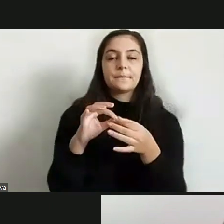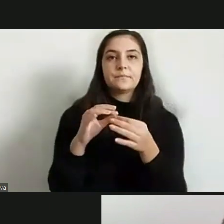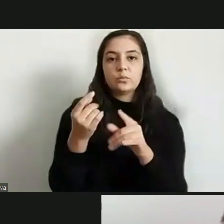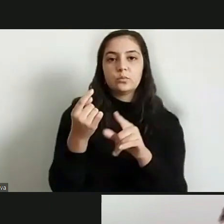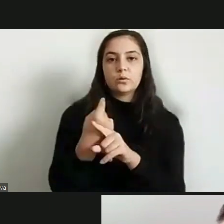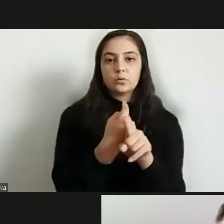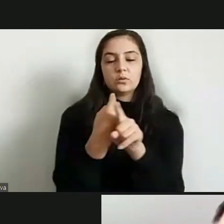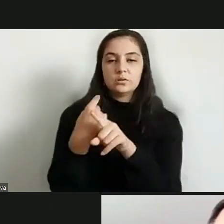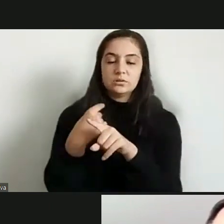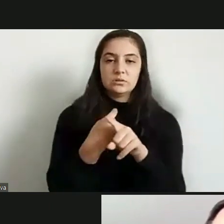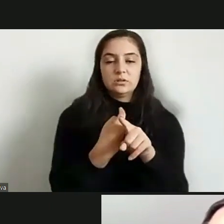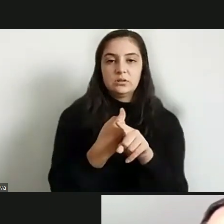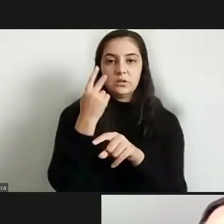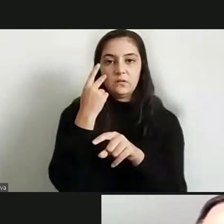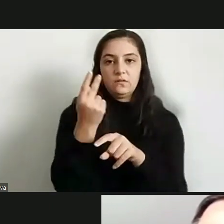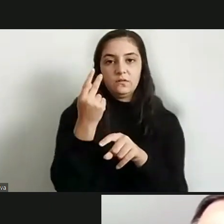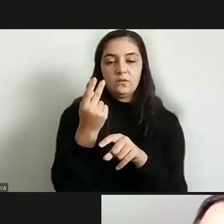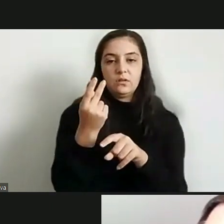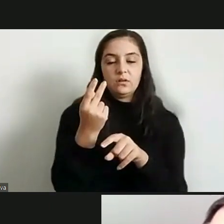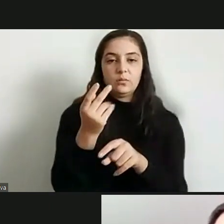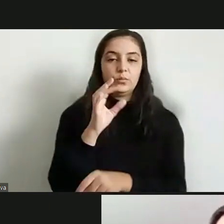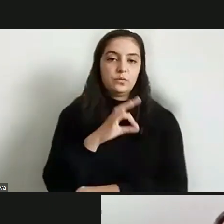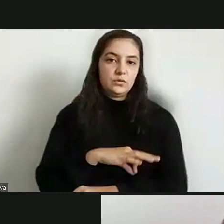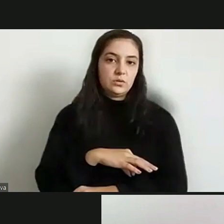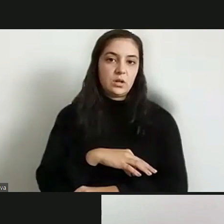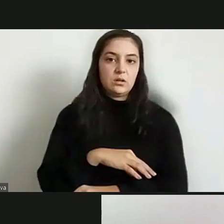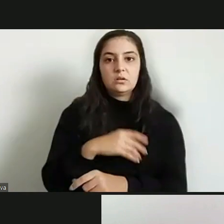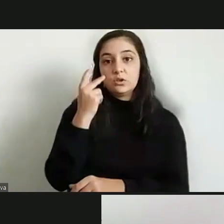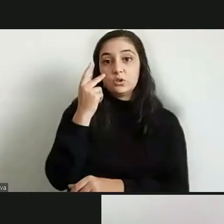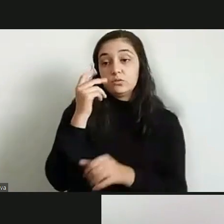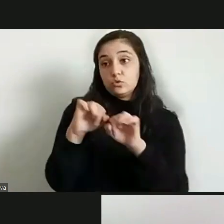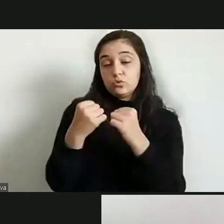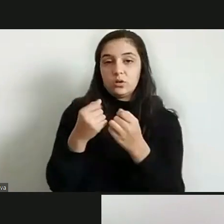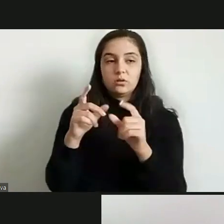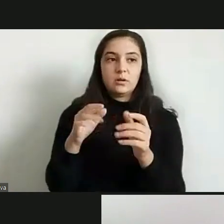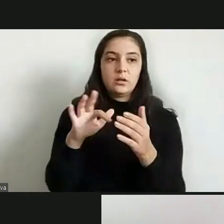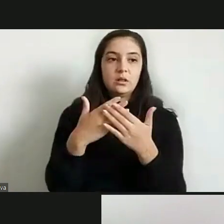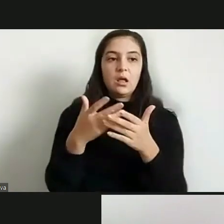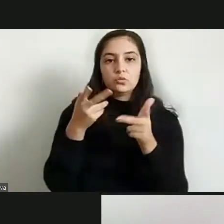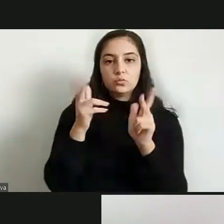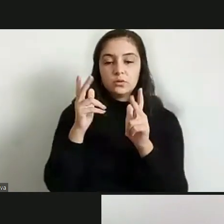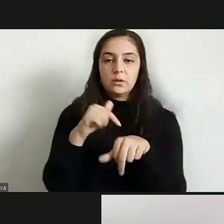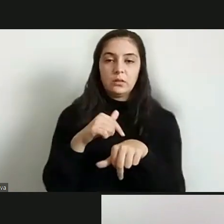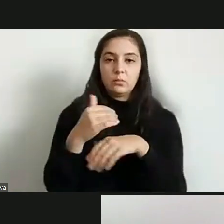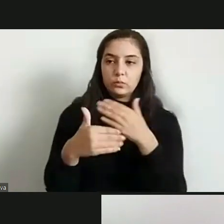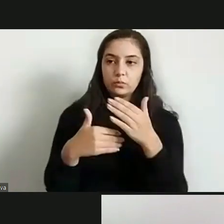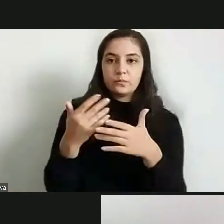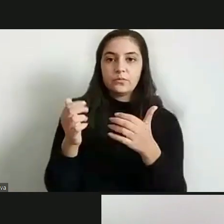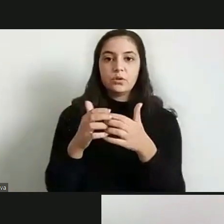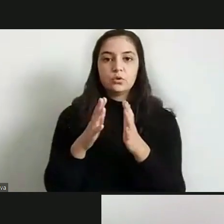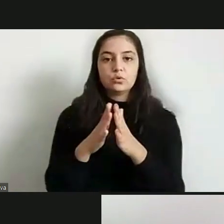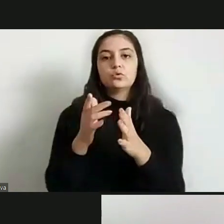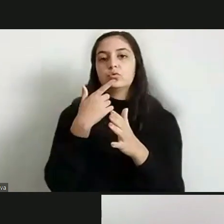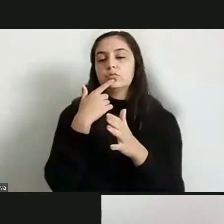vida pessoal e profissional. E isso implica disponibilidade e tempo que nem todos podemos ter